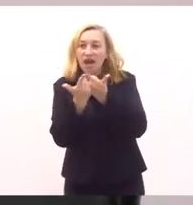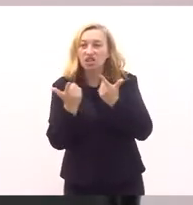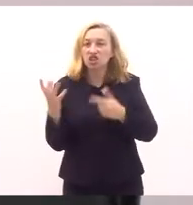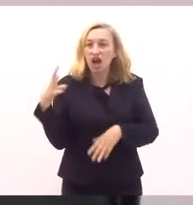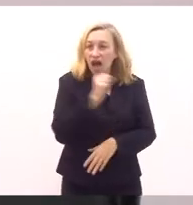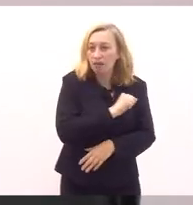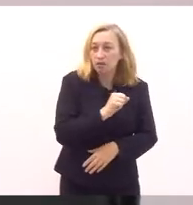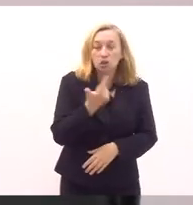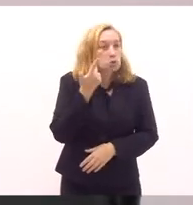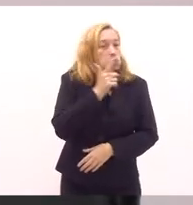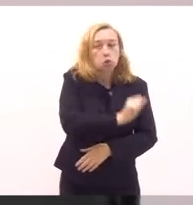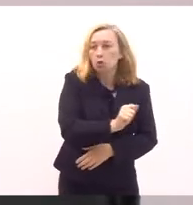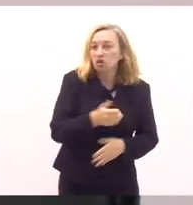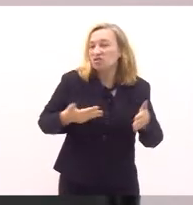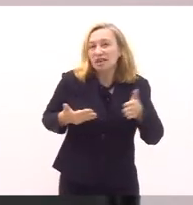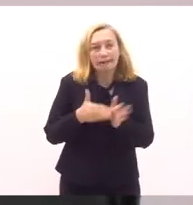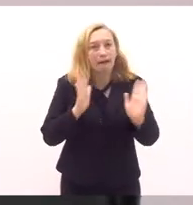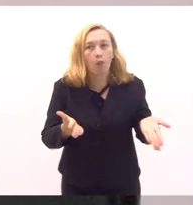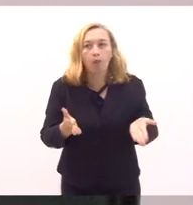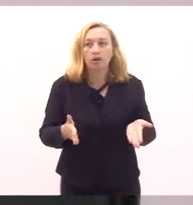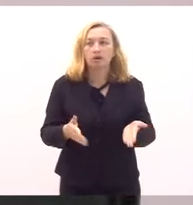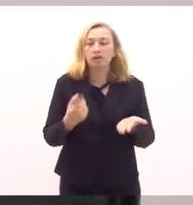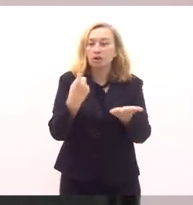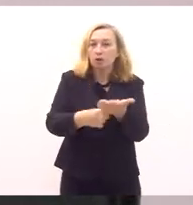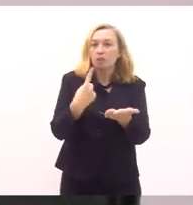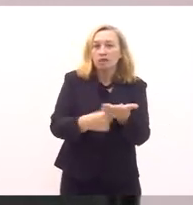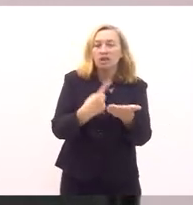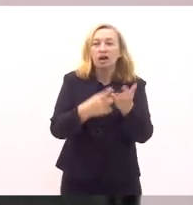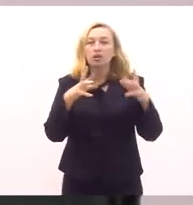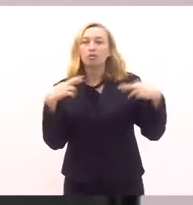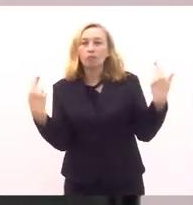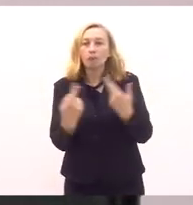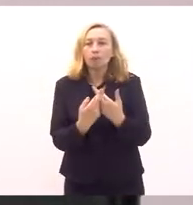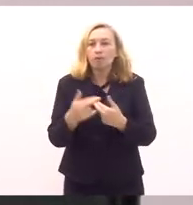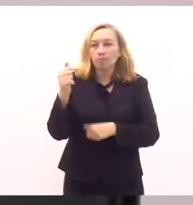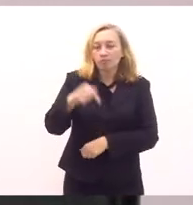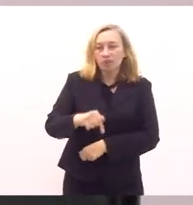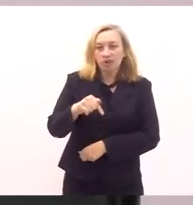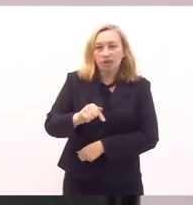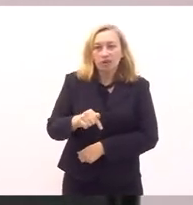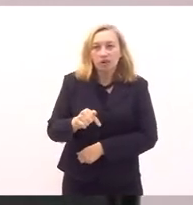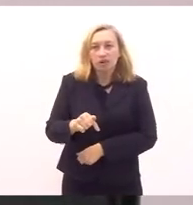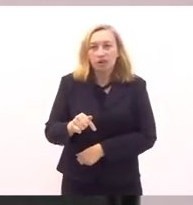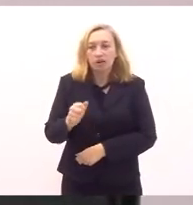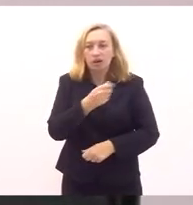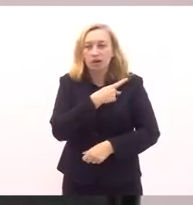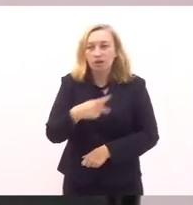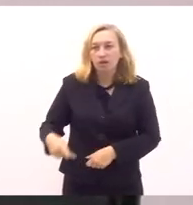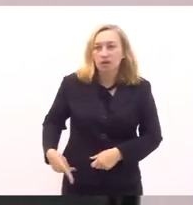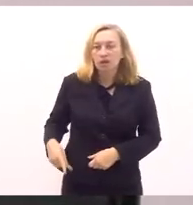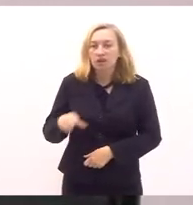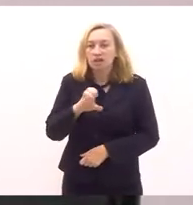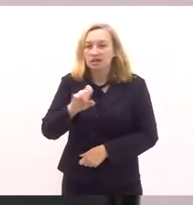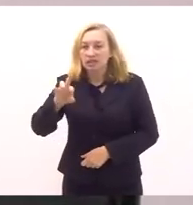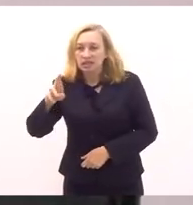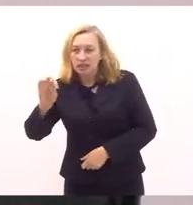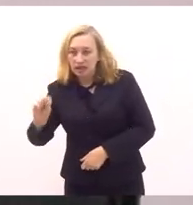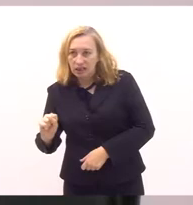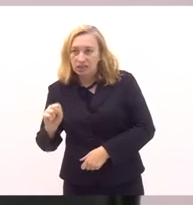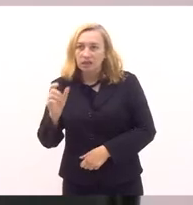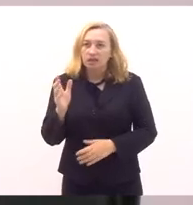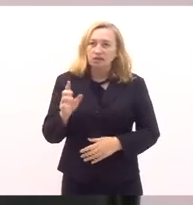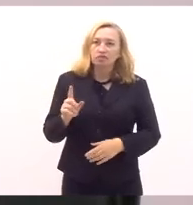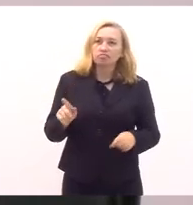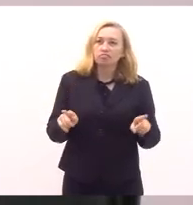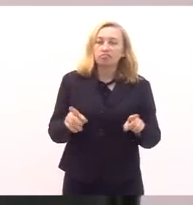Não conseguimos até agora. Marcar uma reunião aqui com a presidentes de centrais, inclusive,